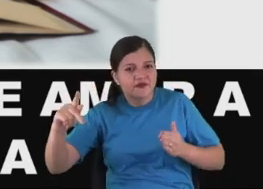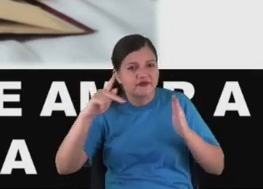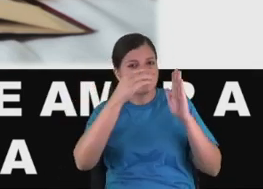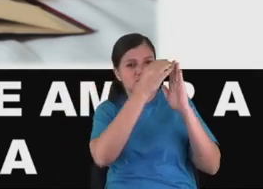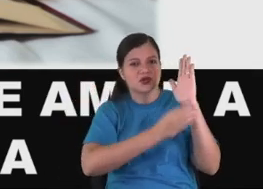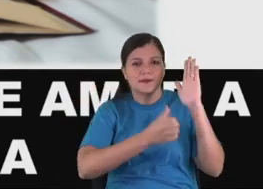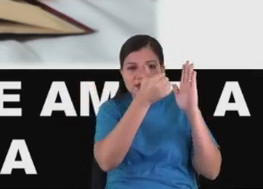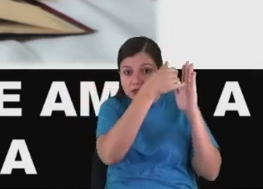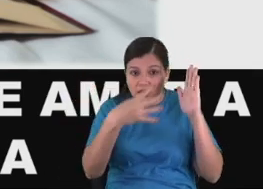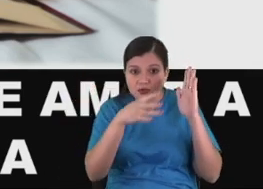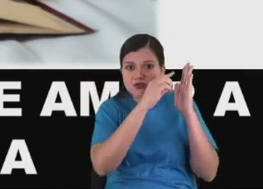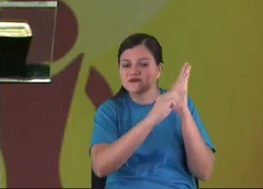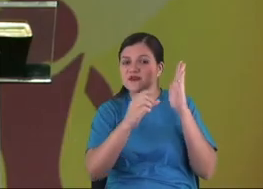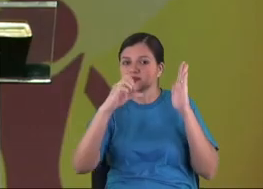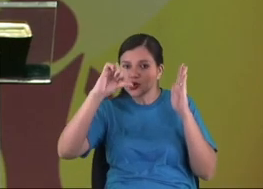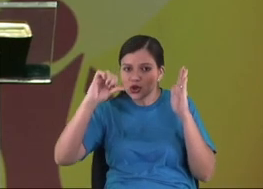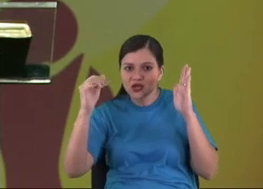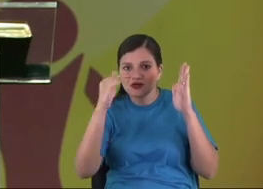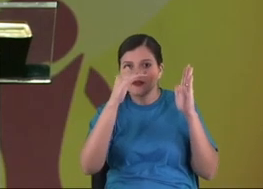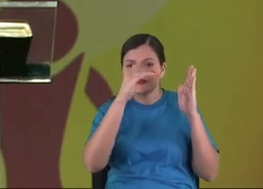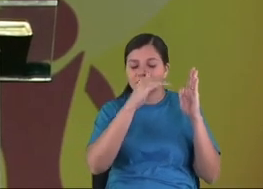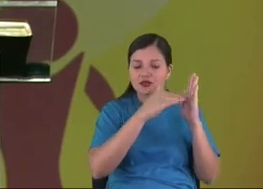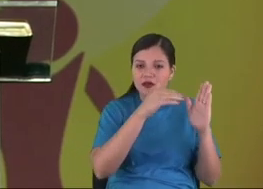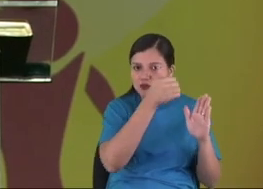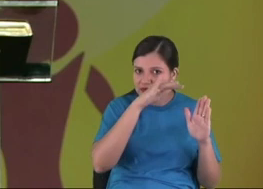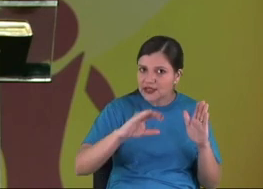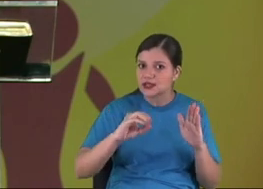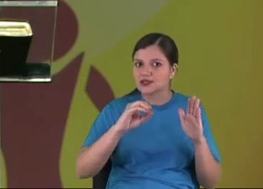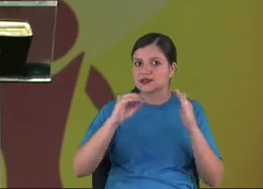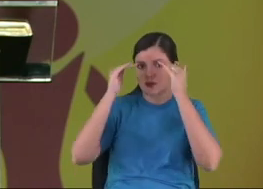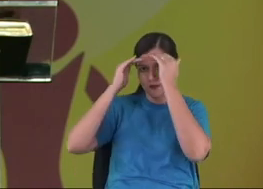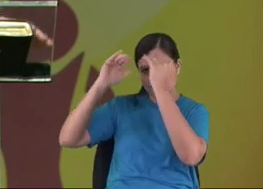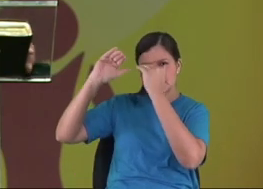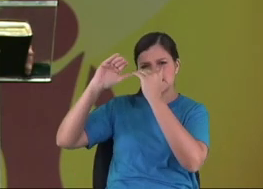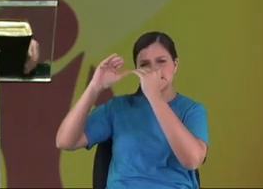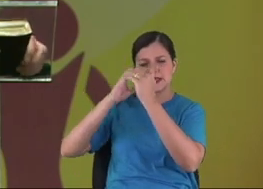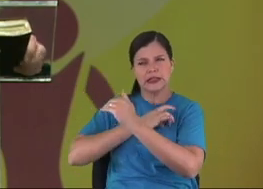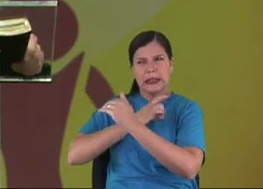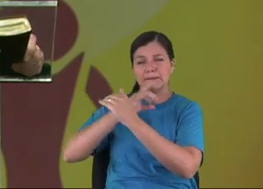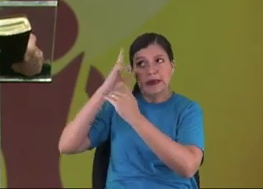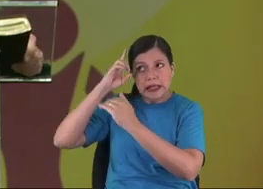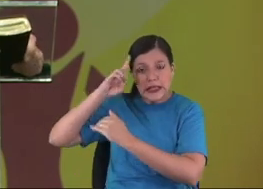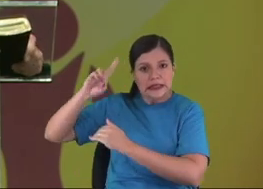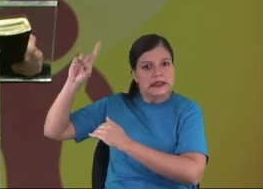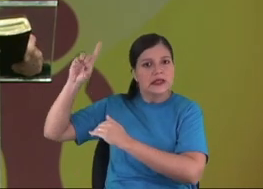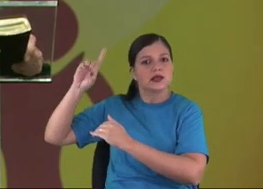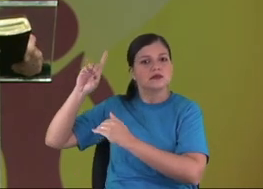que temer a Deus é o princípio da sabedoria. Isso aí é a base de tudo que nós vamos fazer na vida.